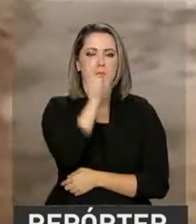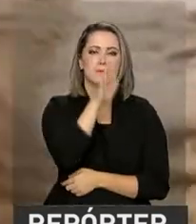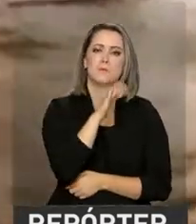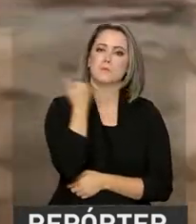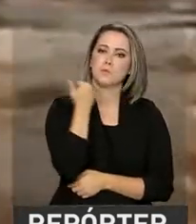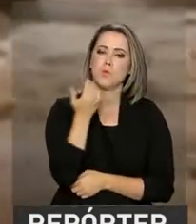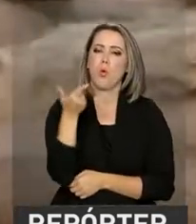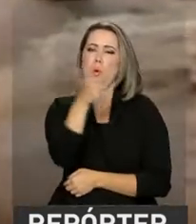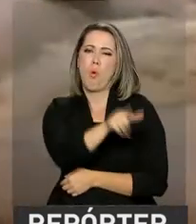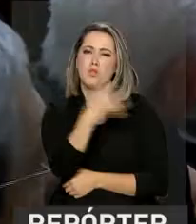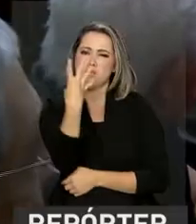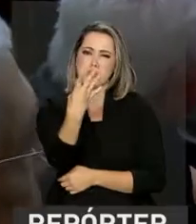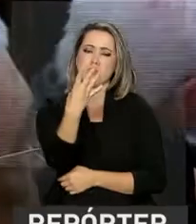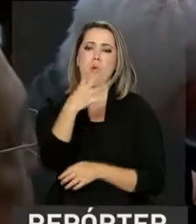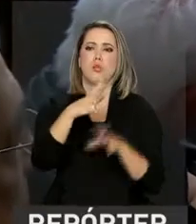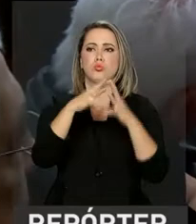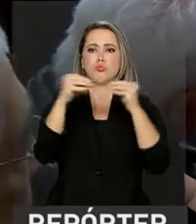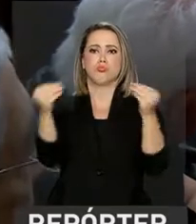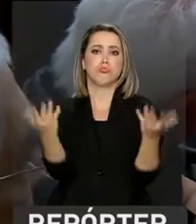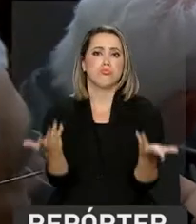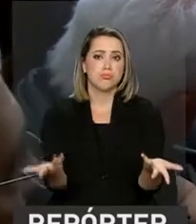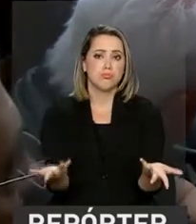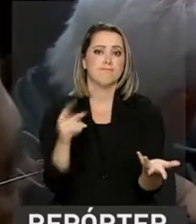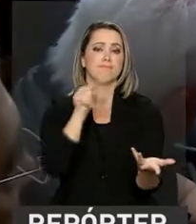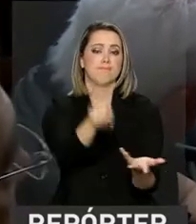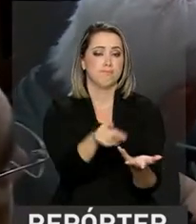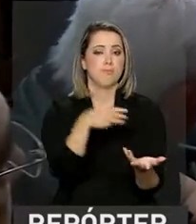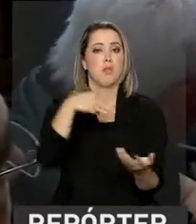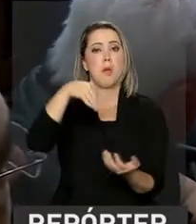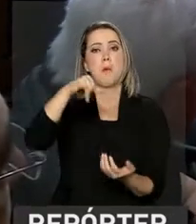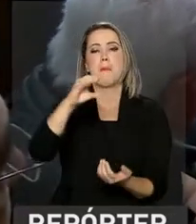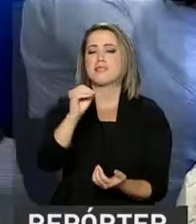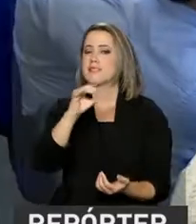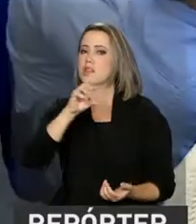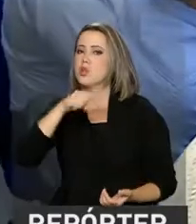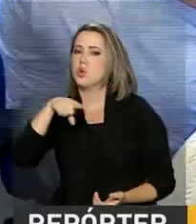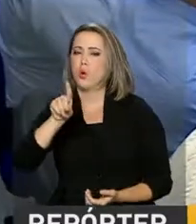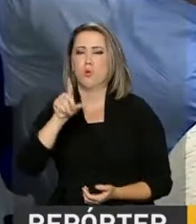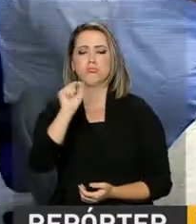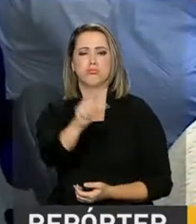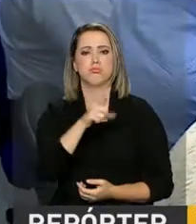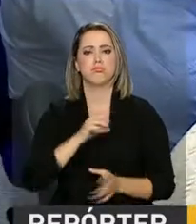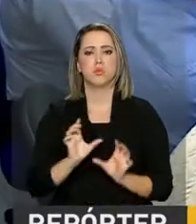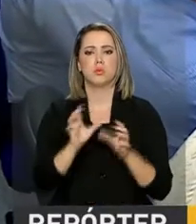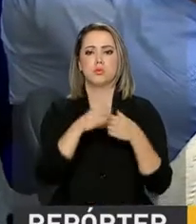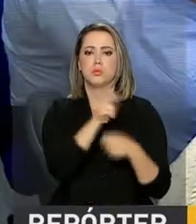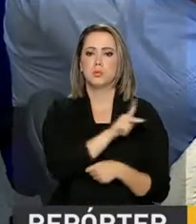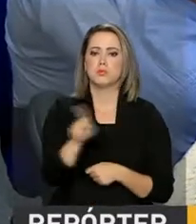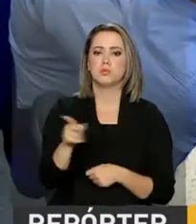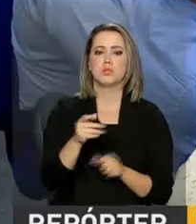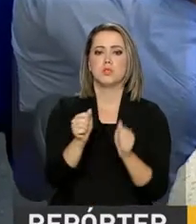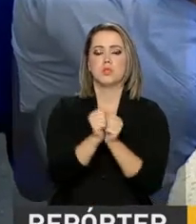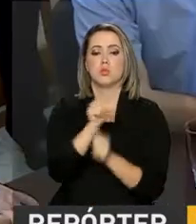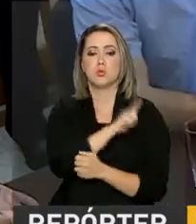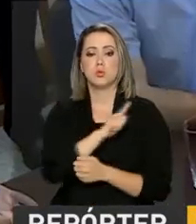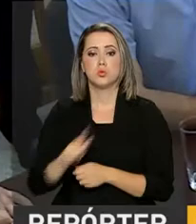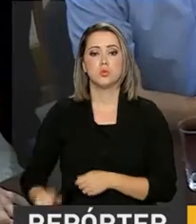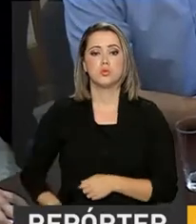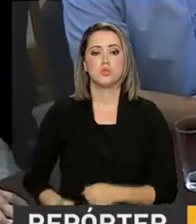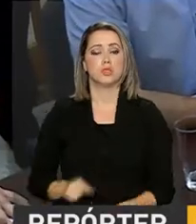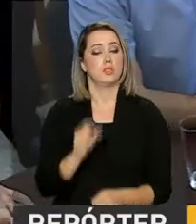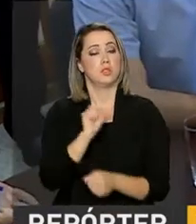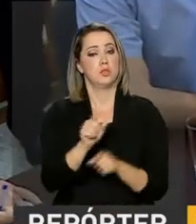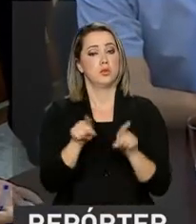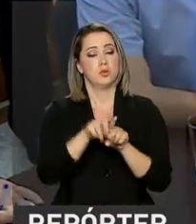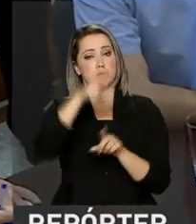desaparecidas em maceió o presidente michel temer e ministros se reuniram com o governador de alagoas renan sírio e com o prefeito